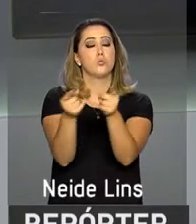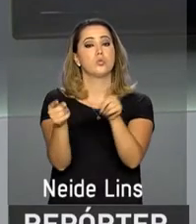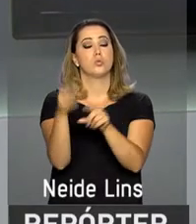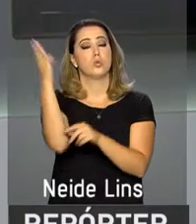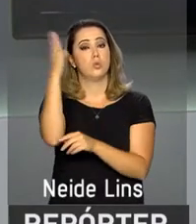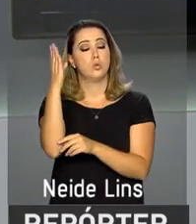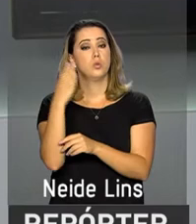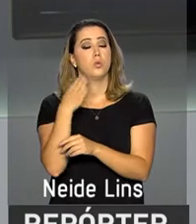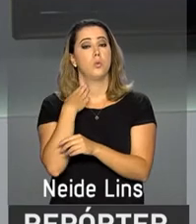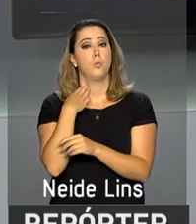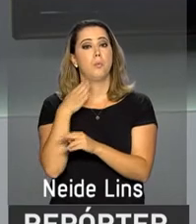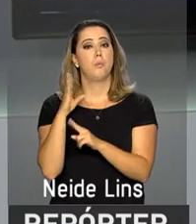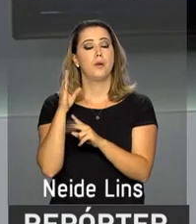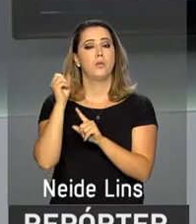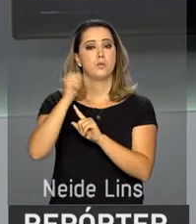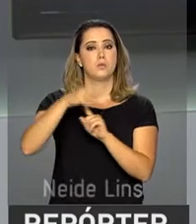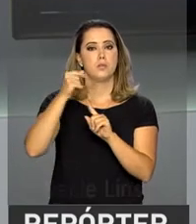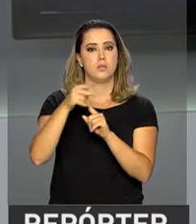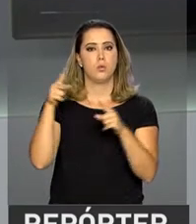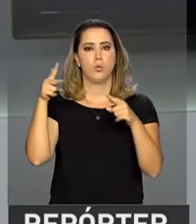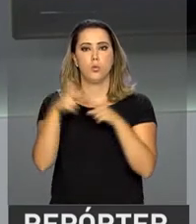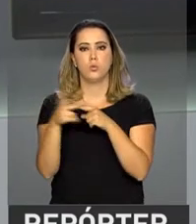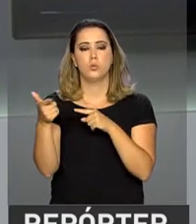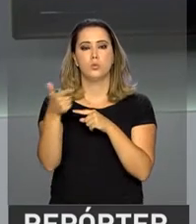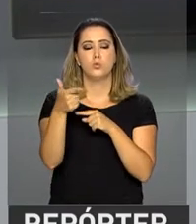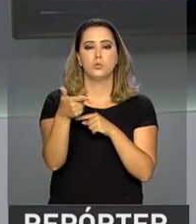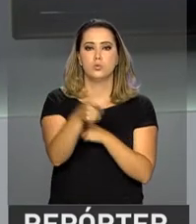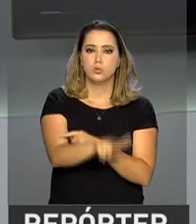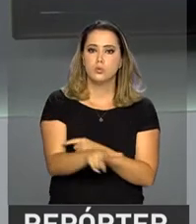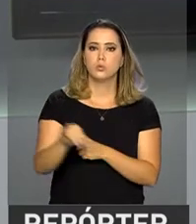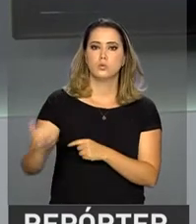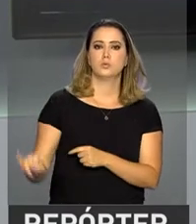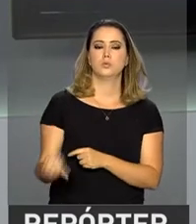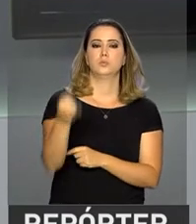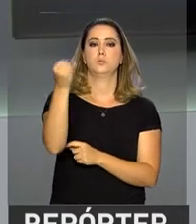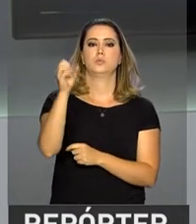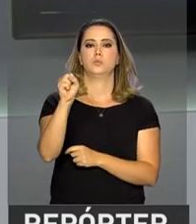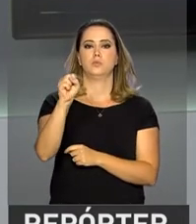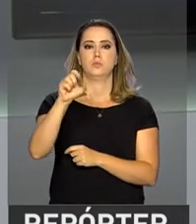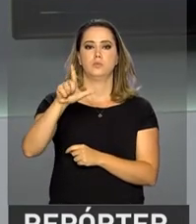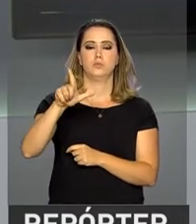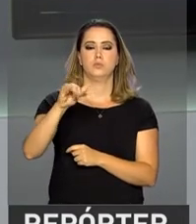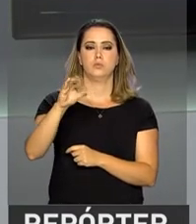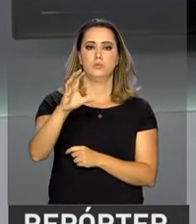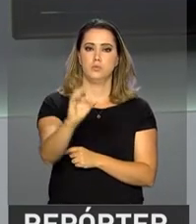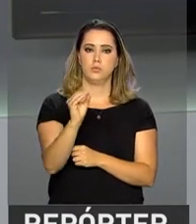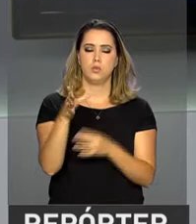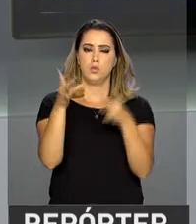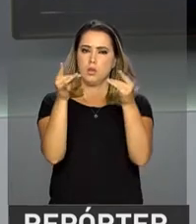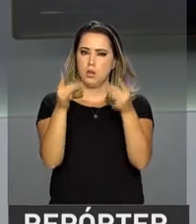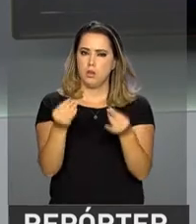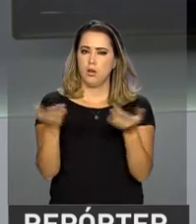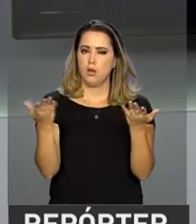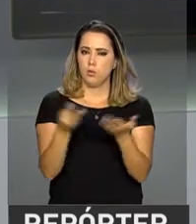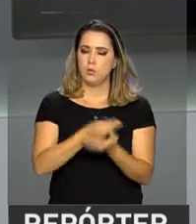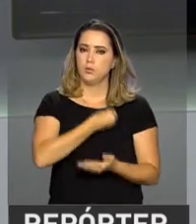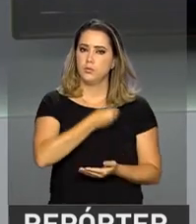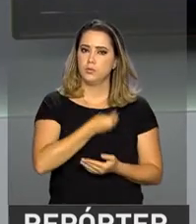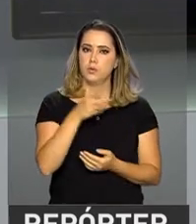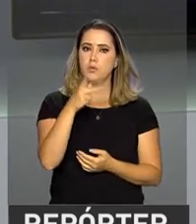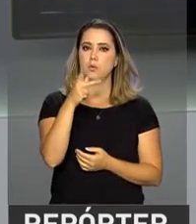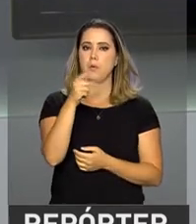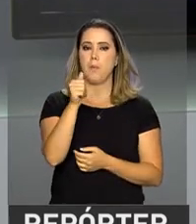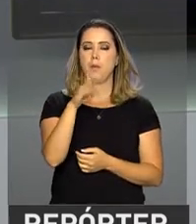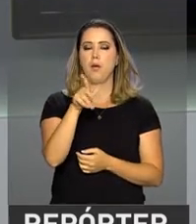decidiu por um novo corte na taxa básica de juros a selic quem tem as informações ao vivo pra gente é o repórter pablo um